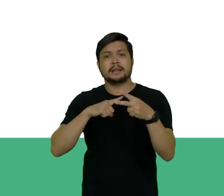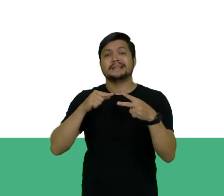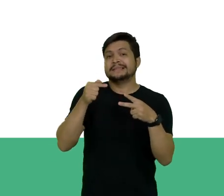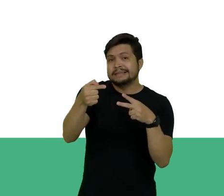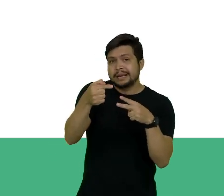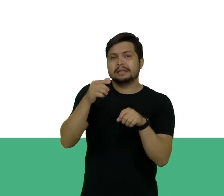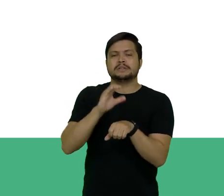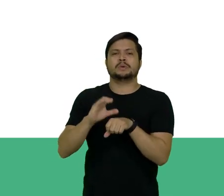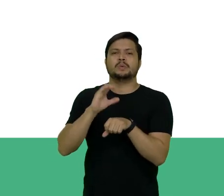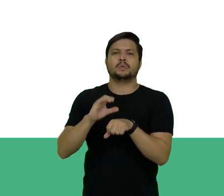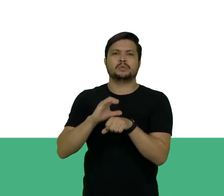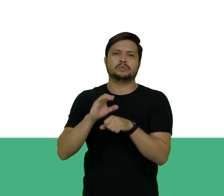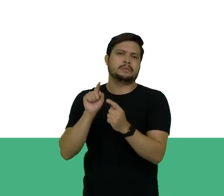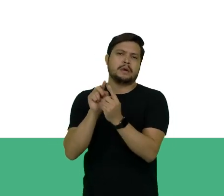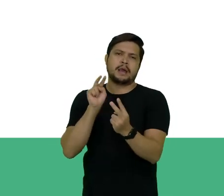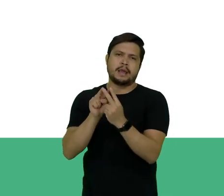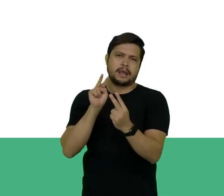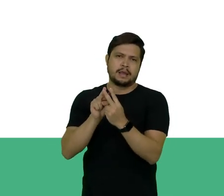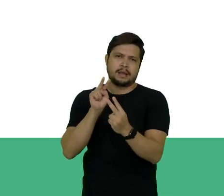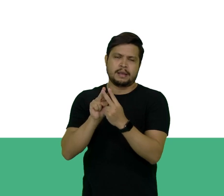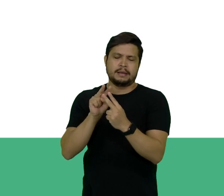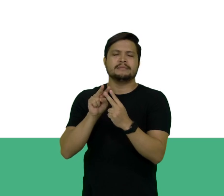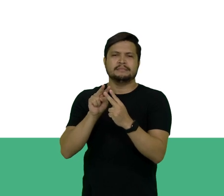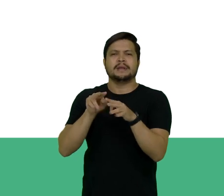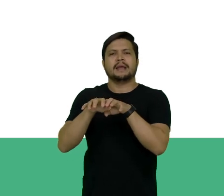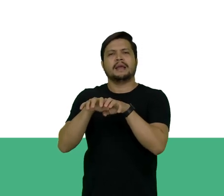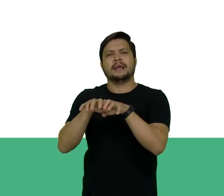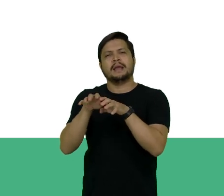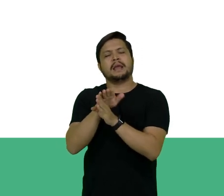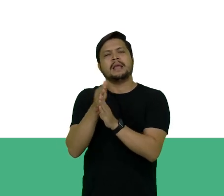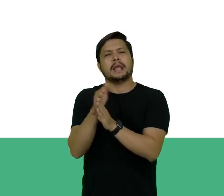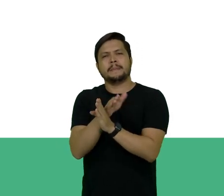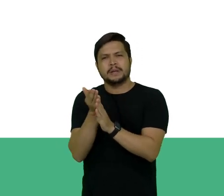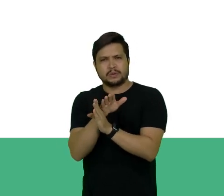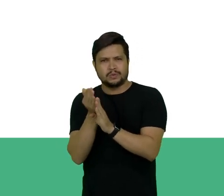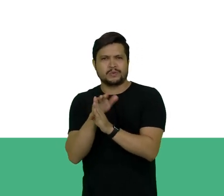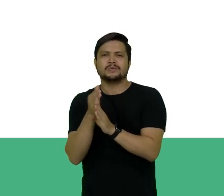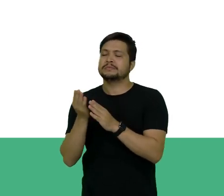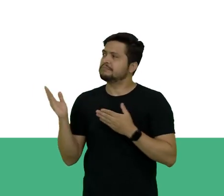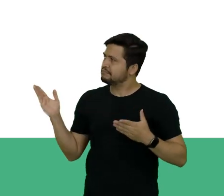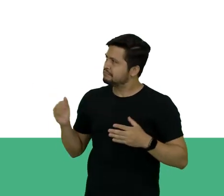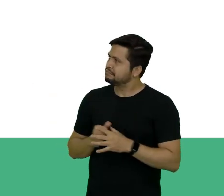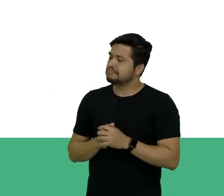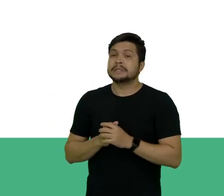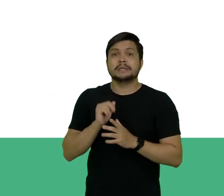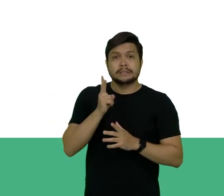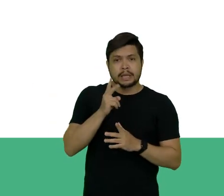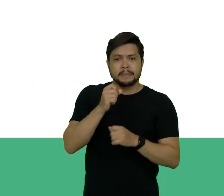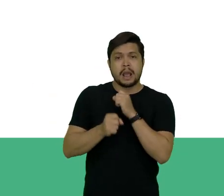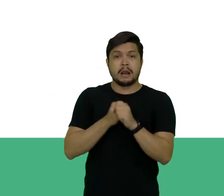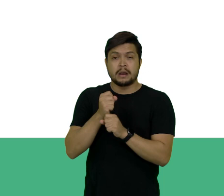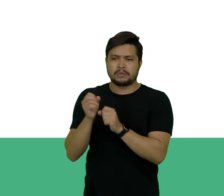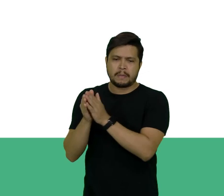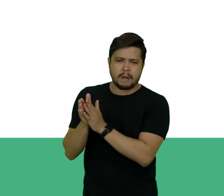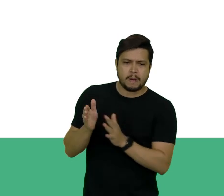cursos de zootecnia à distância, que é o do ensino híbrido, né? Então, é bem interessante. Por ano, aqui são ofertadas